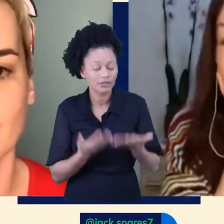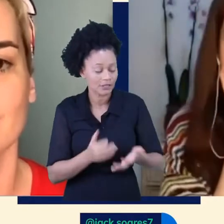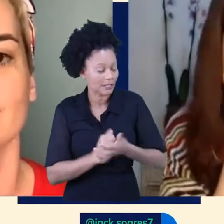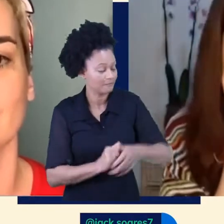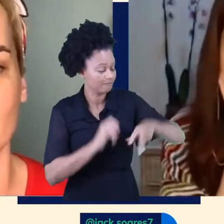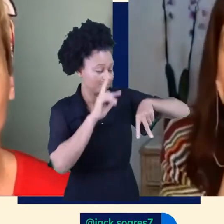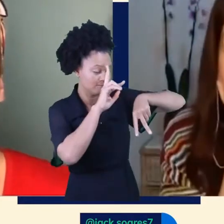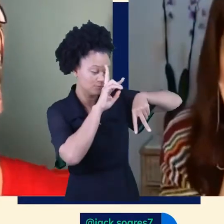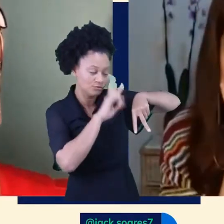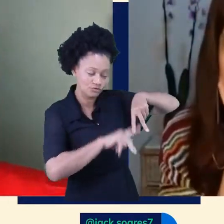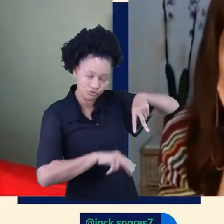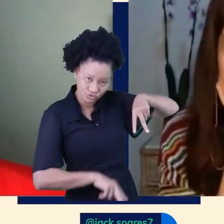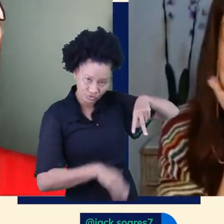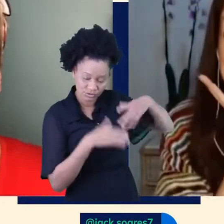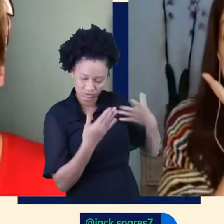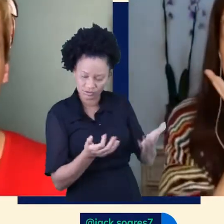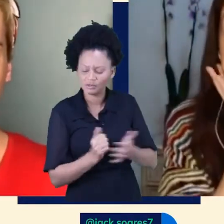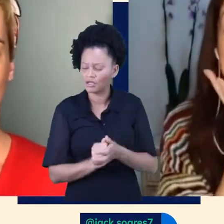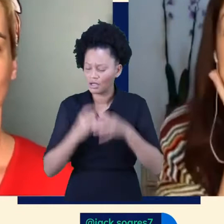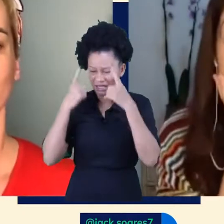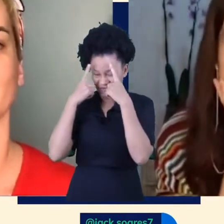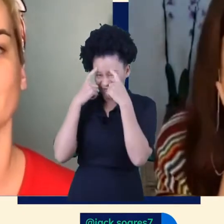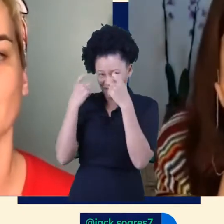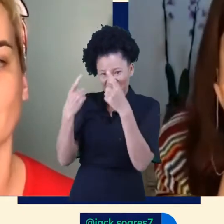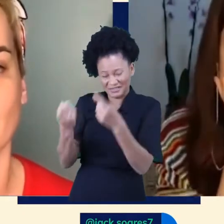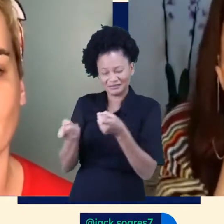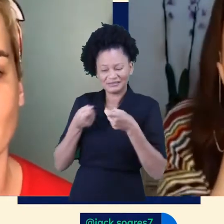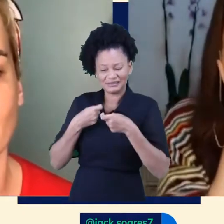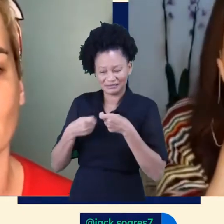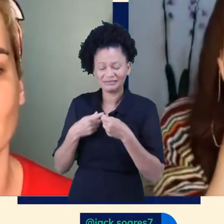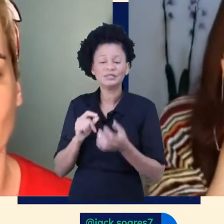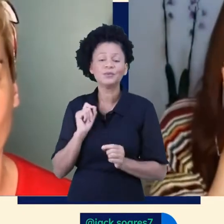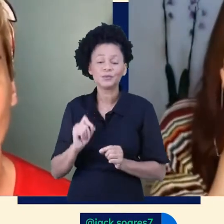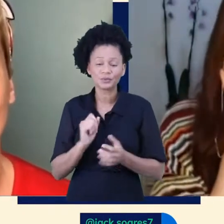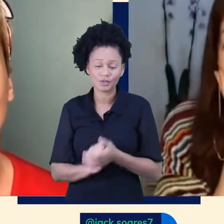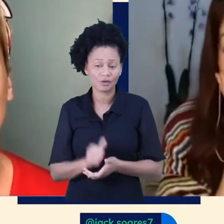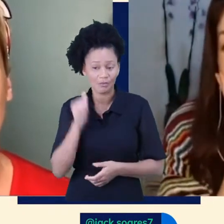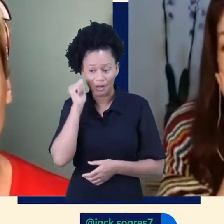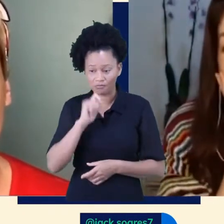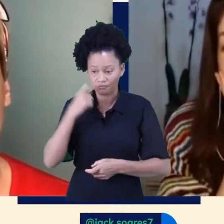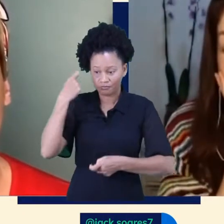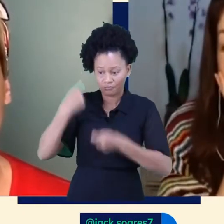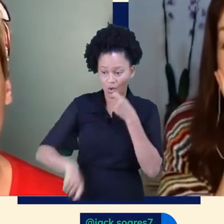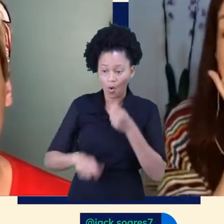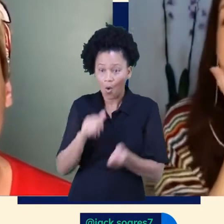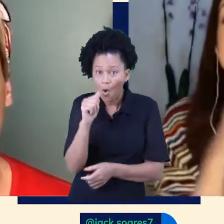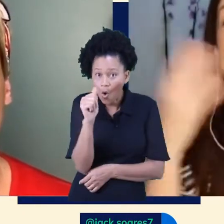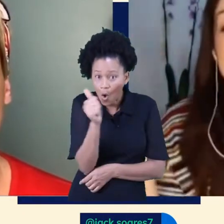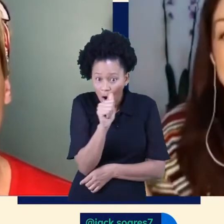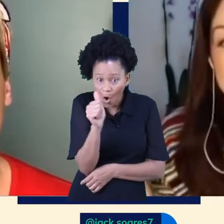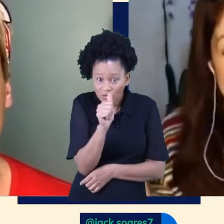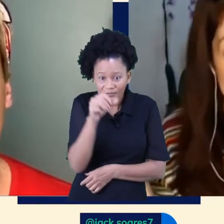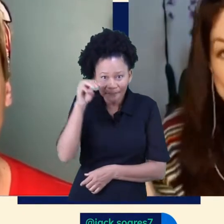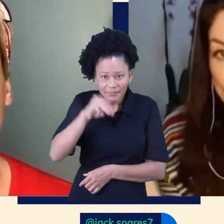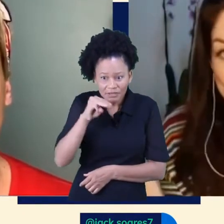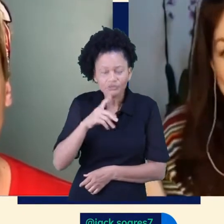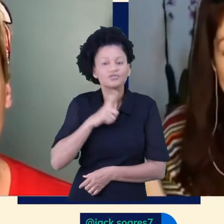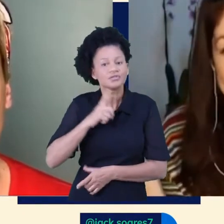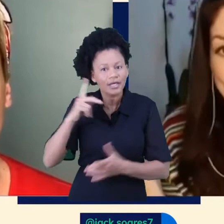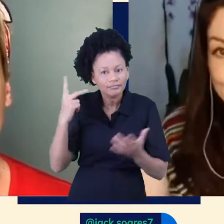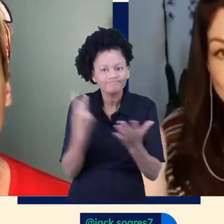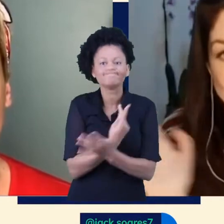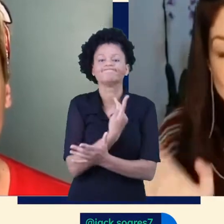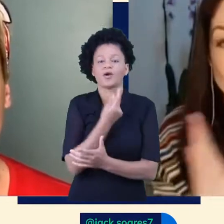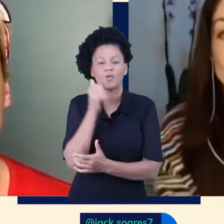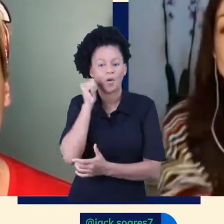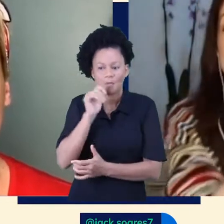tem falado tanto aqui, né? Estupro. Uma mulher é estuprada a cada 11 minutos aqui no Brasil, né? E mais de